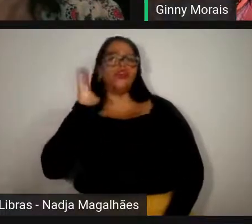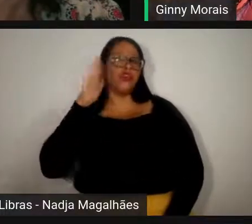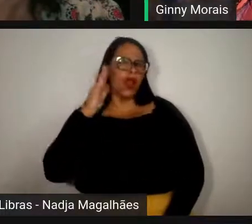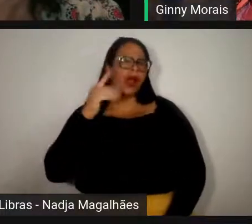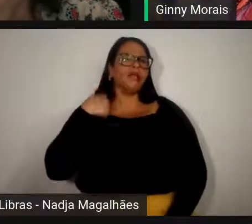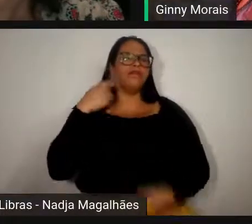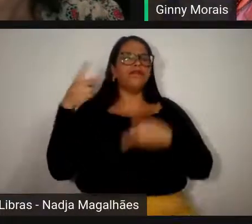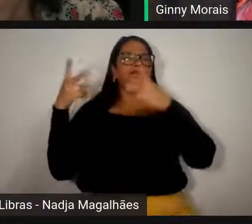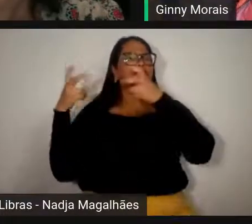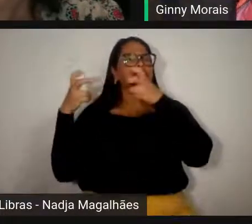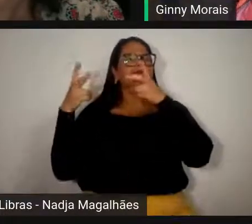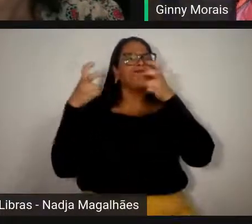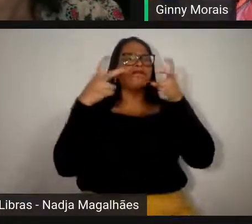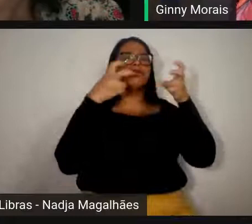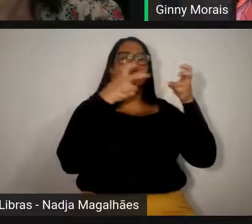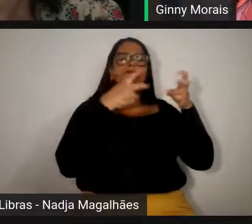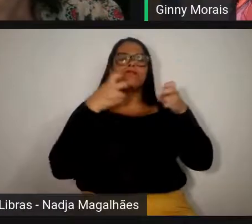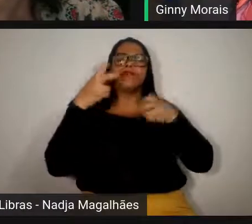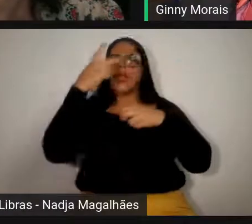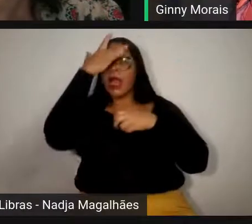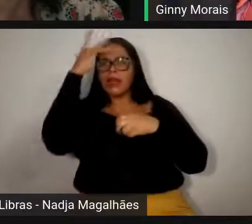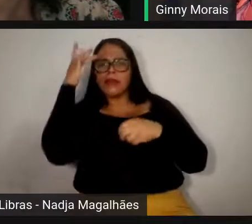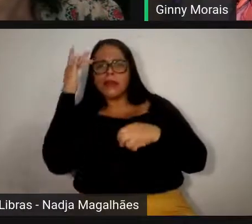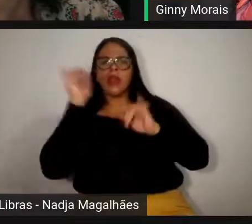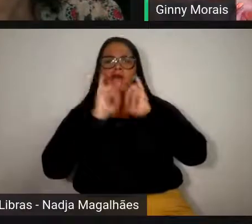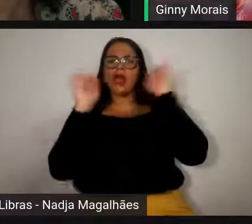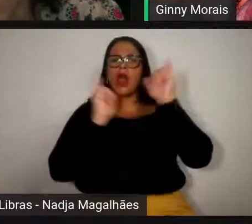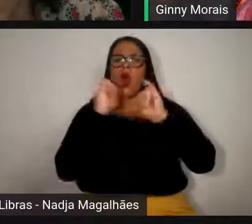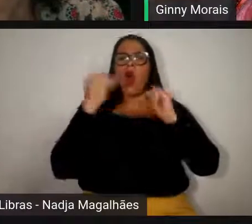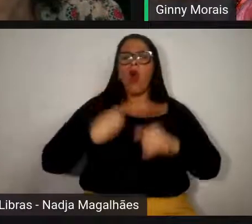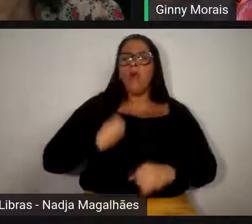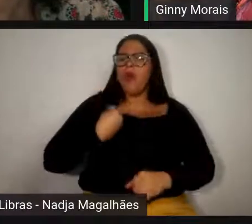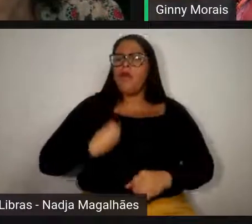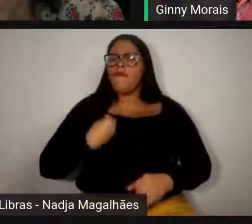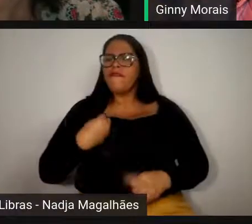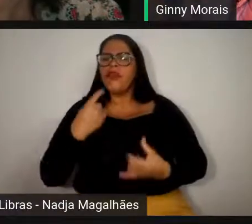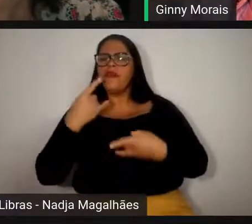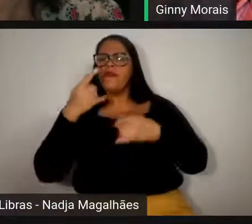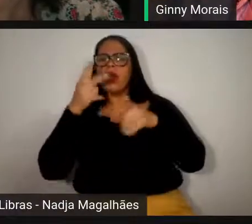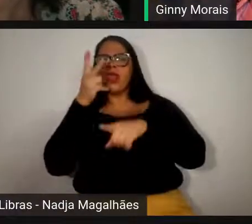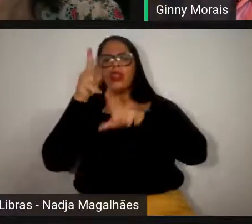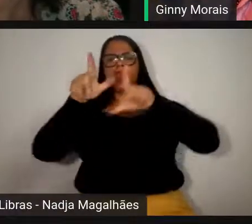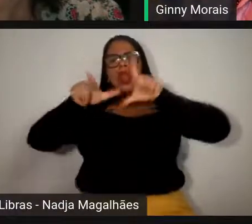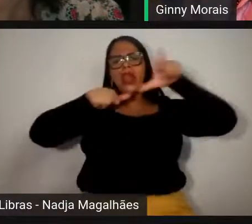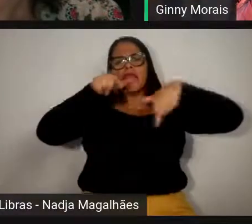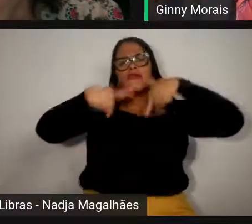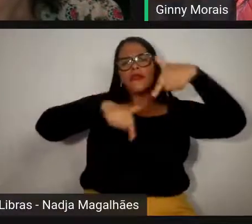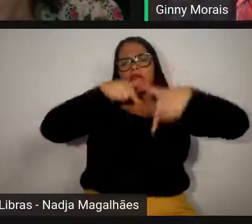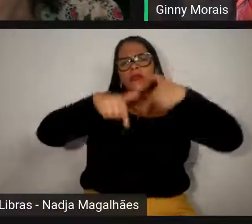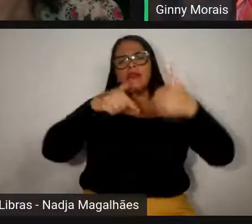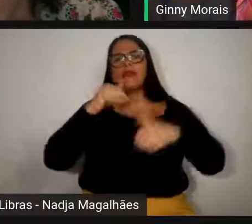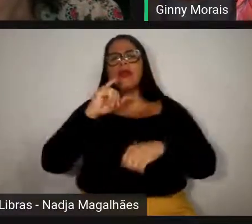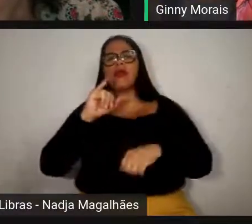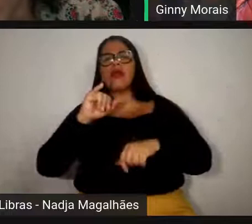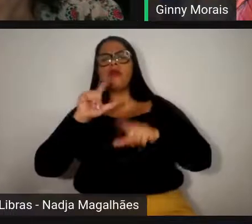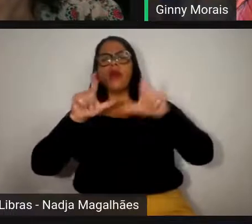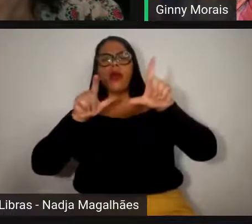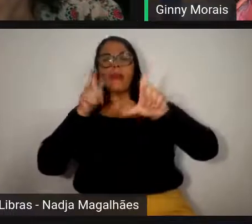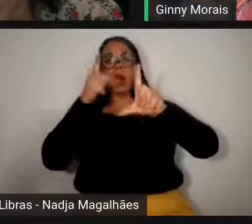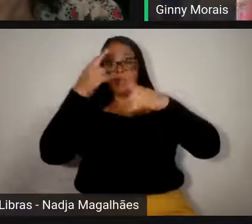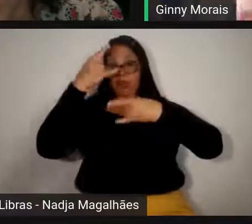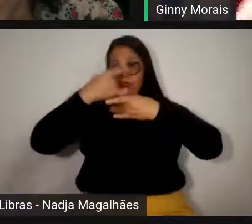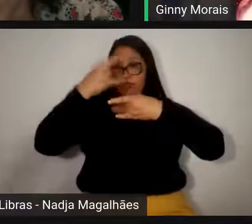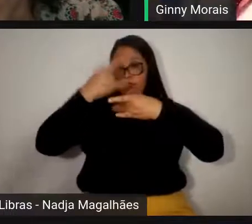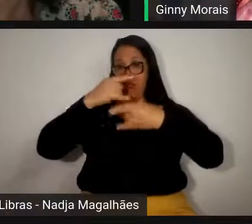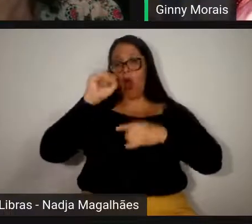ouvia comentários sobre a transmissão ao vivo, a transmissão ao vivo de plenária é muito importante, mas tinha